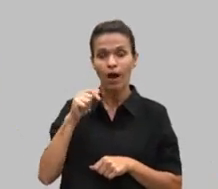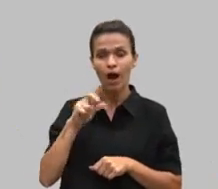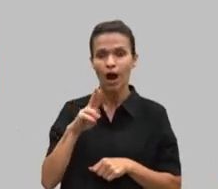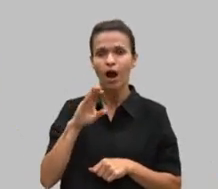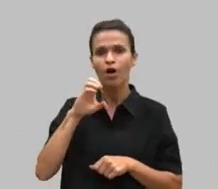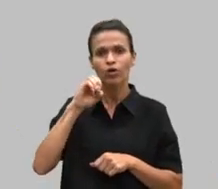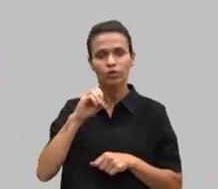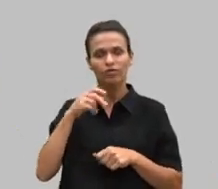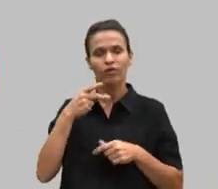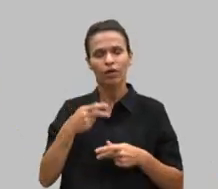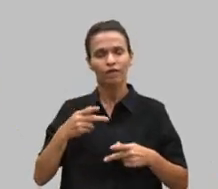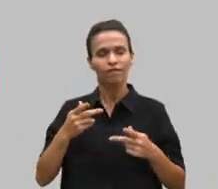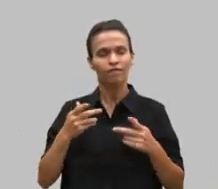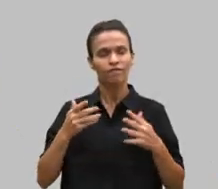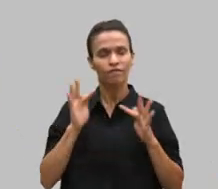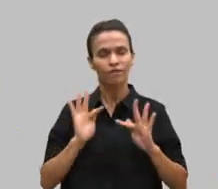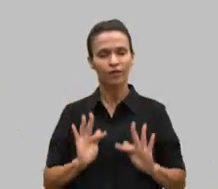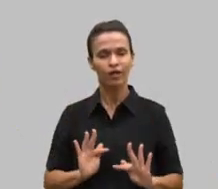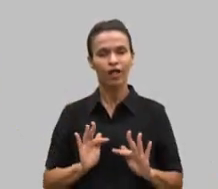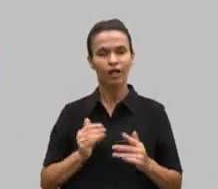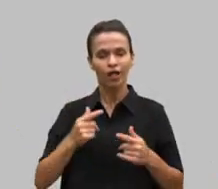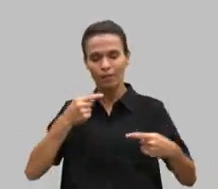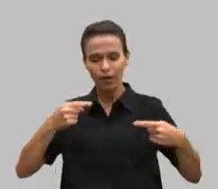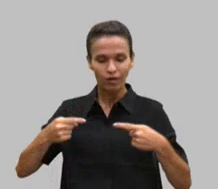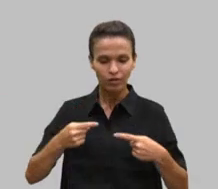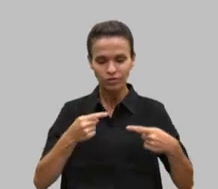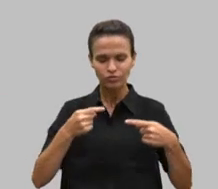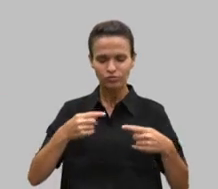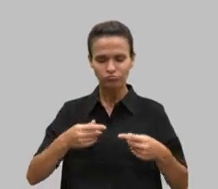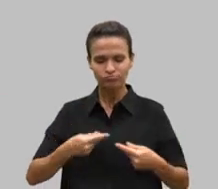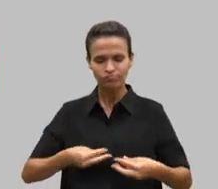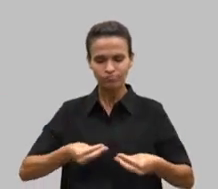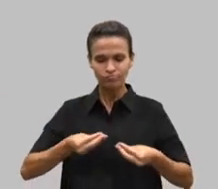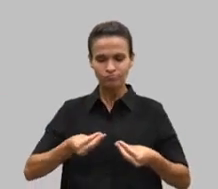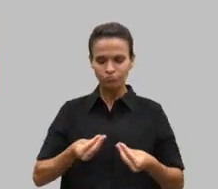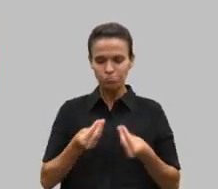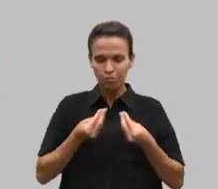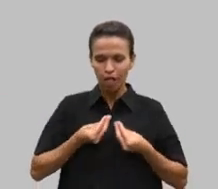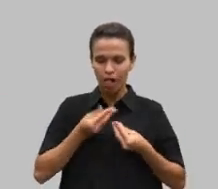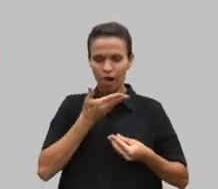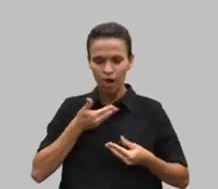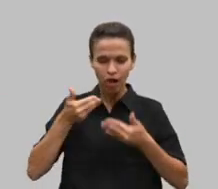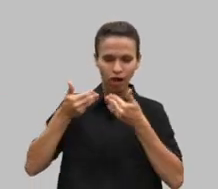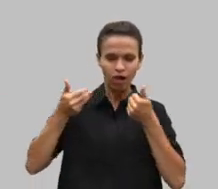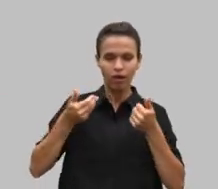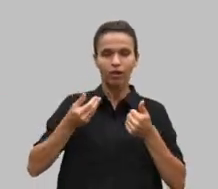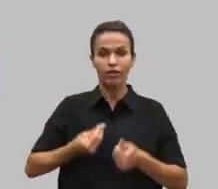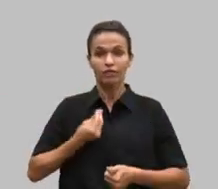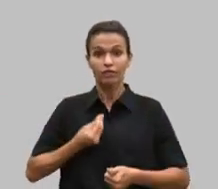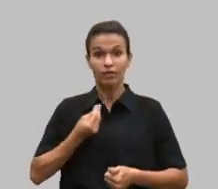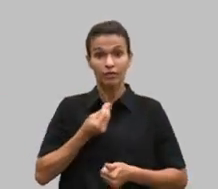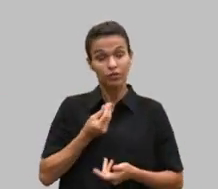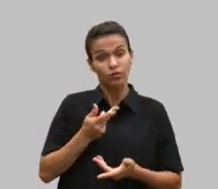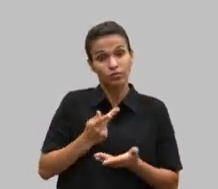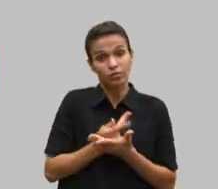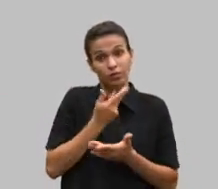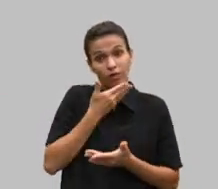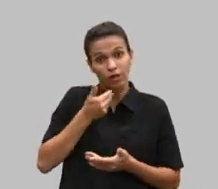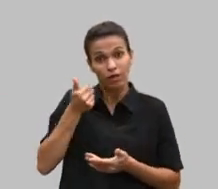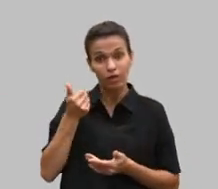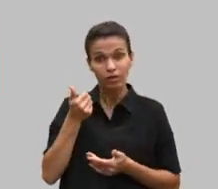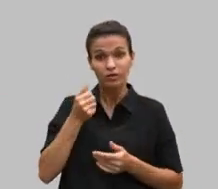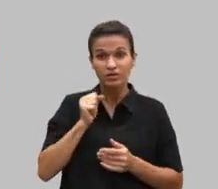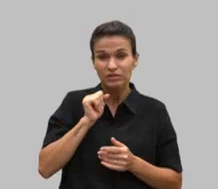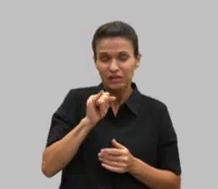a política é para isso para fazer a gente ficar melhor para as nossas vidas serem melhores se as nossas vidas